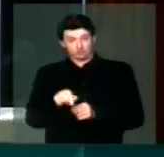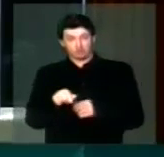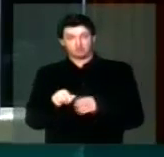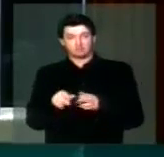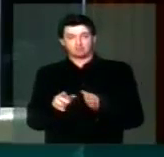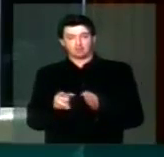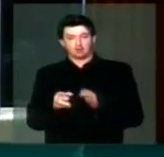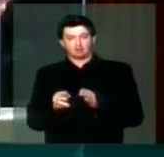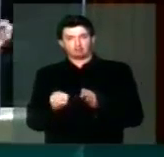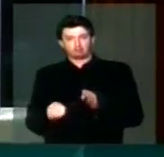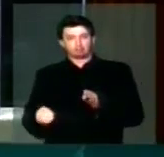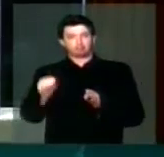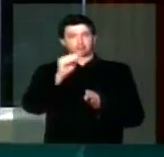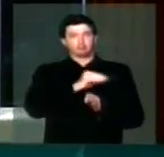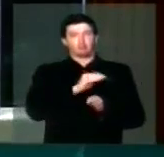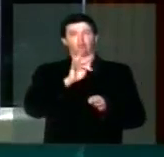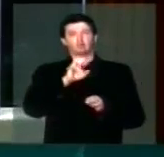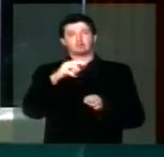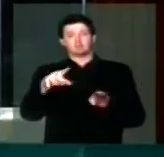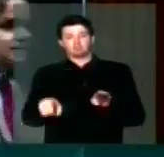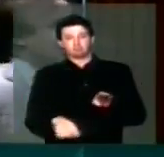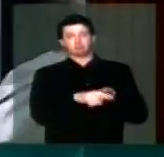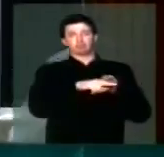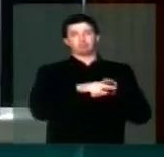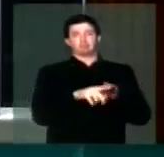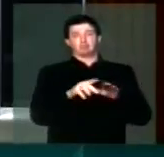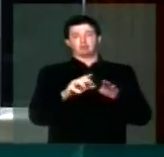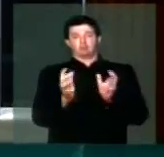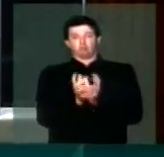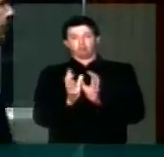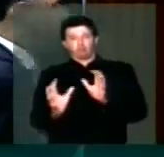disso para uma fusão.